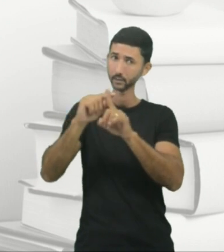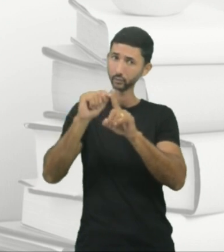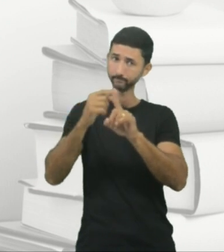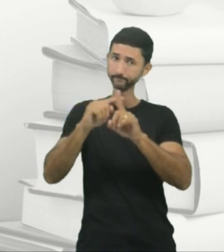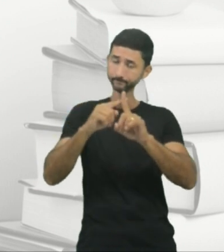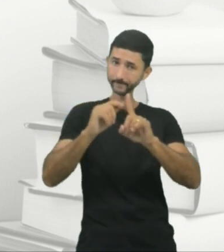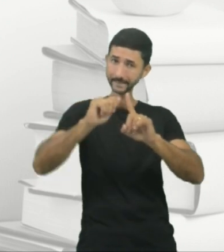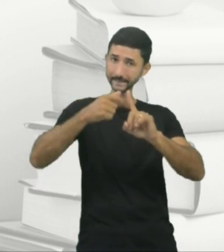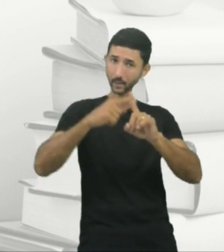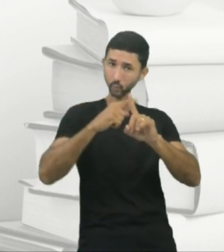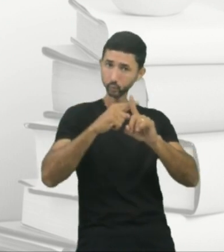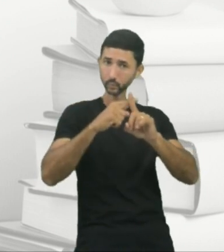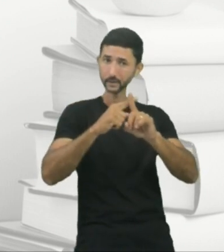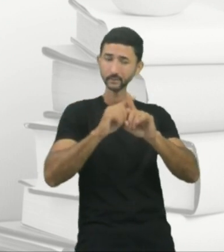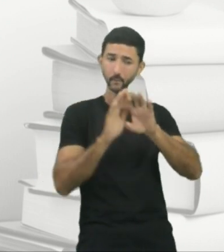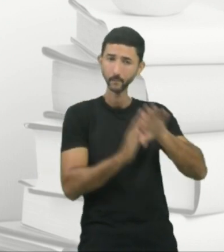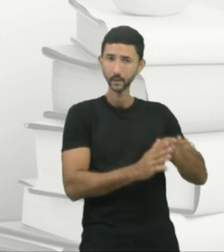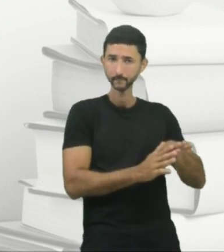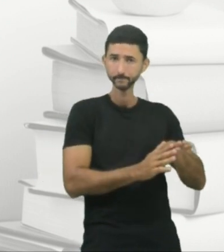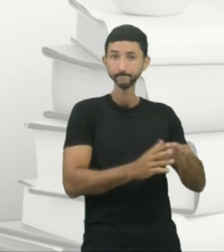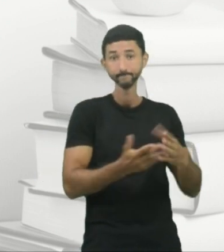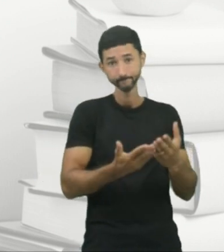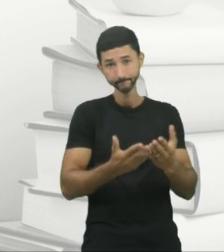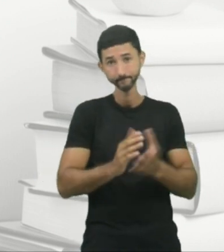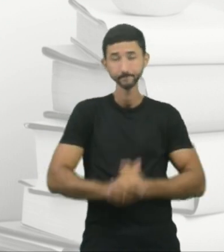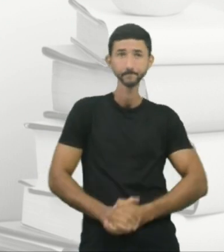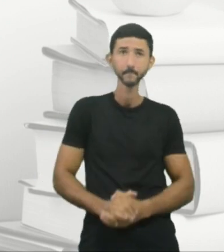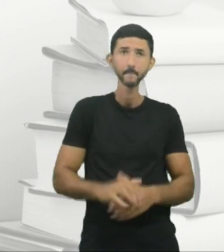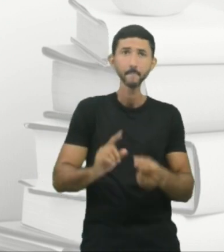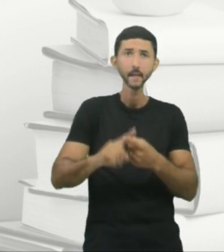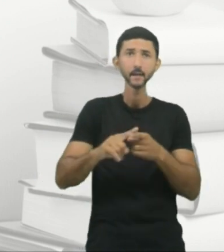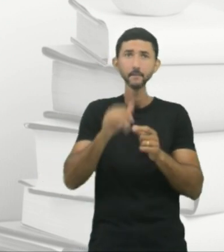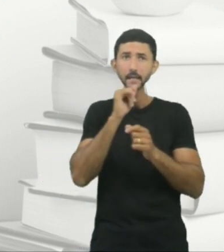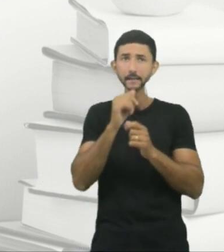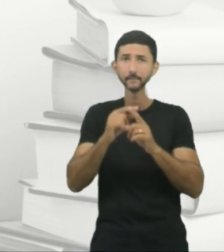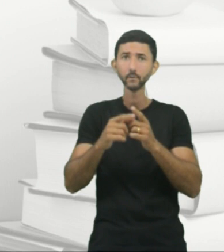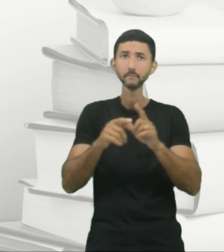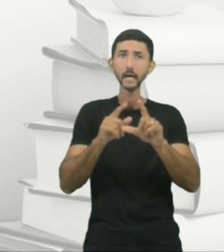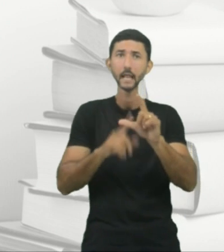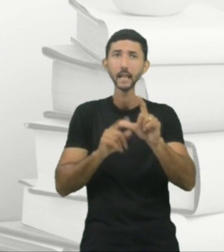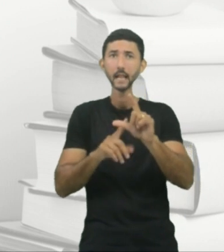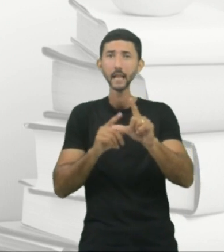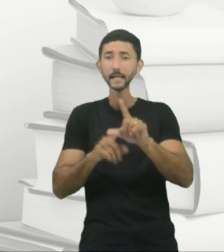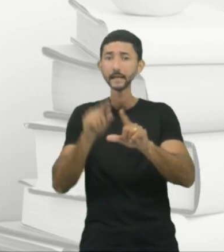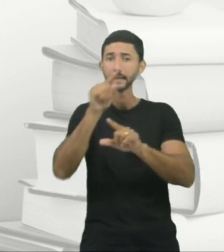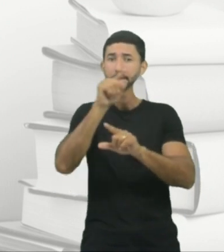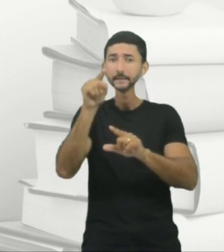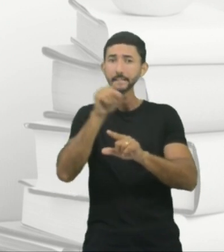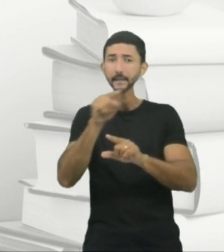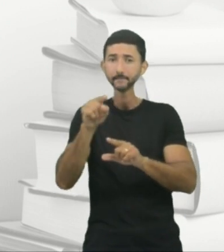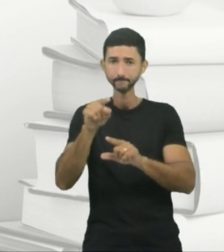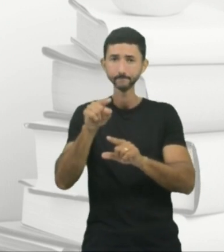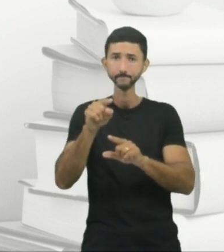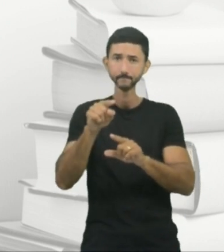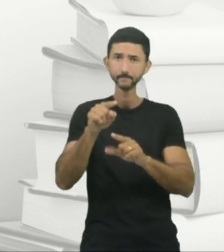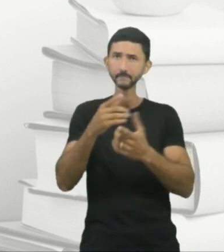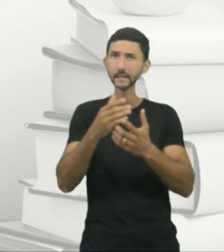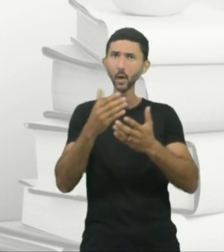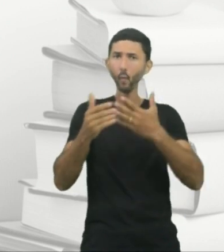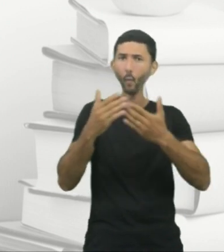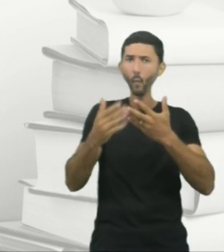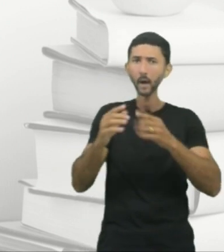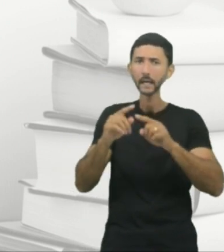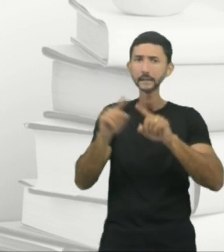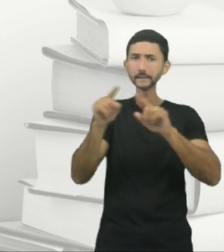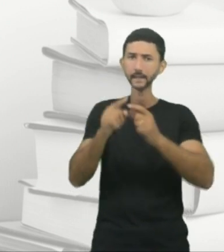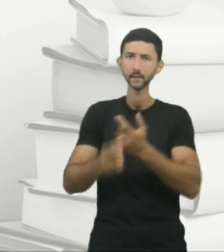de mais, tá? Então, ele também é representado por essa letra, que é a letra Z, tá? Mas não é qualquer